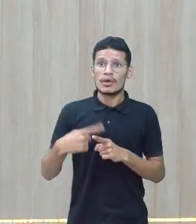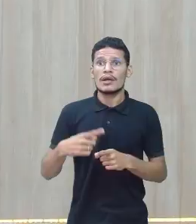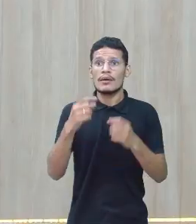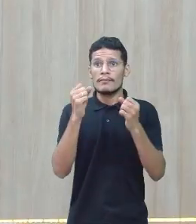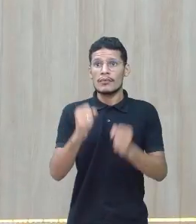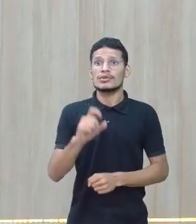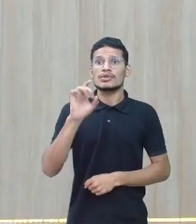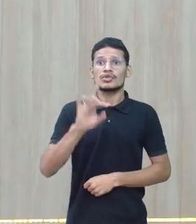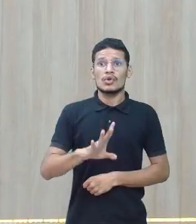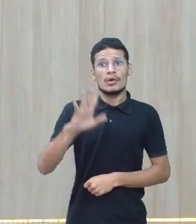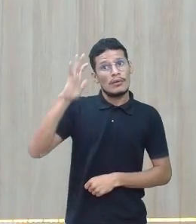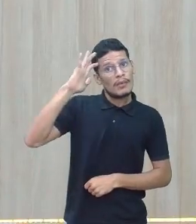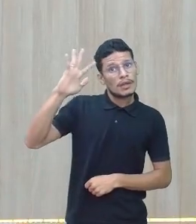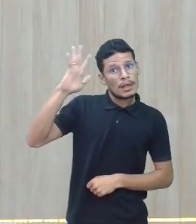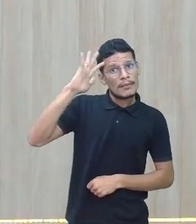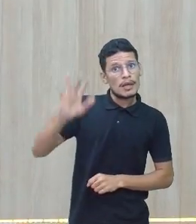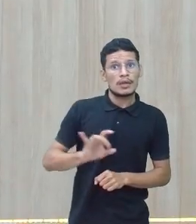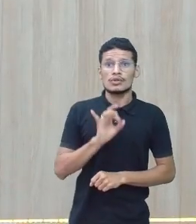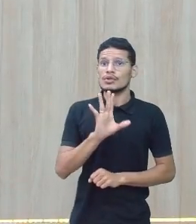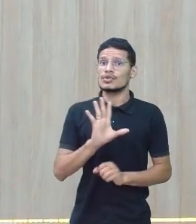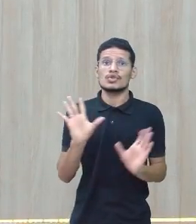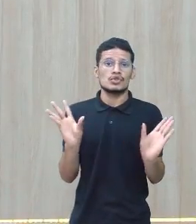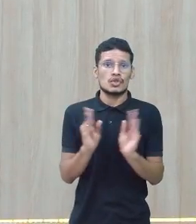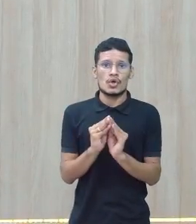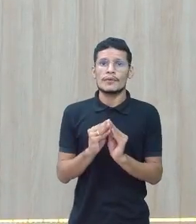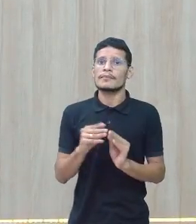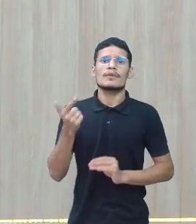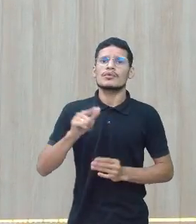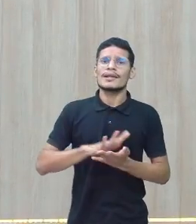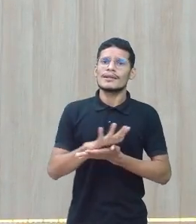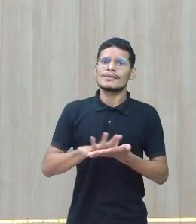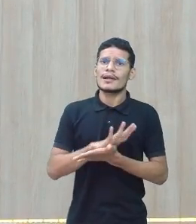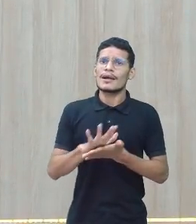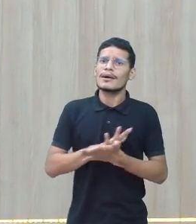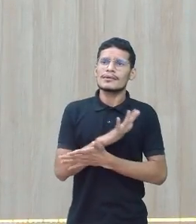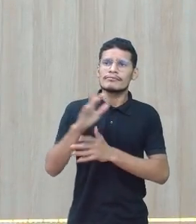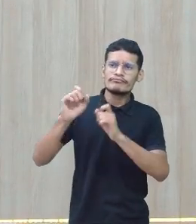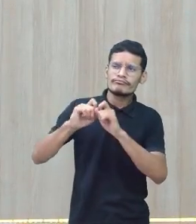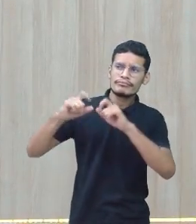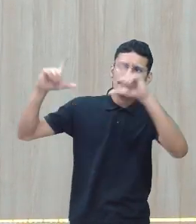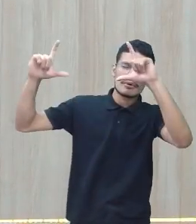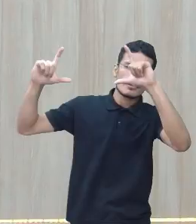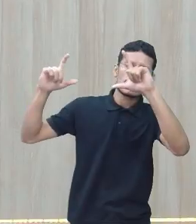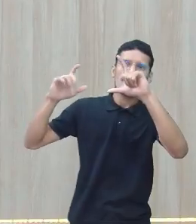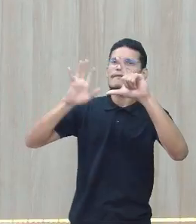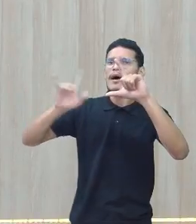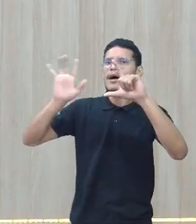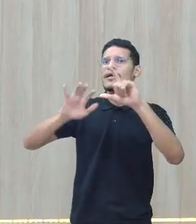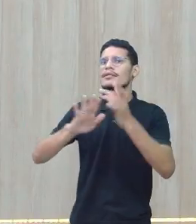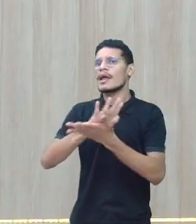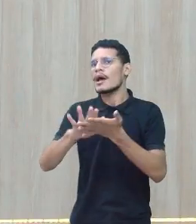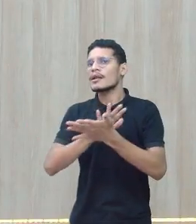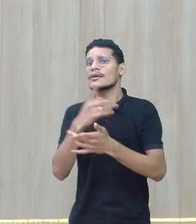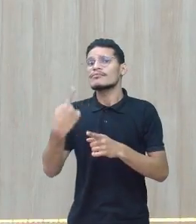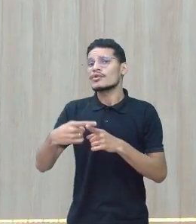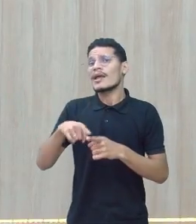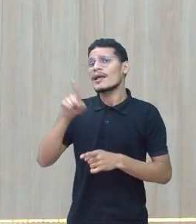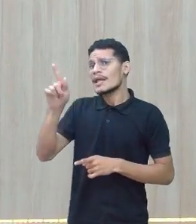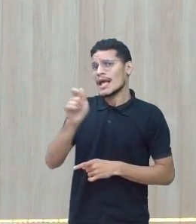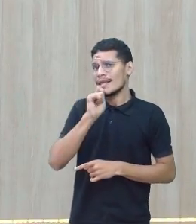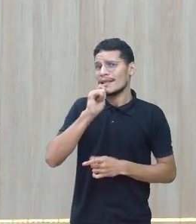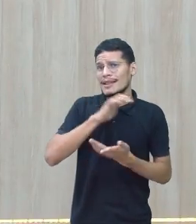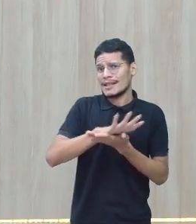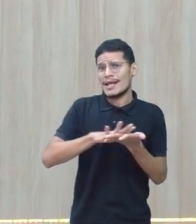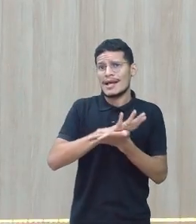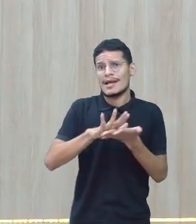ser um pensamento, né? Não tem nenhum balãozinho que indique que ele está falando, inclusive, ele nem está mexendo a boca. Então, esses